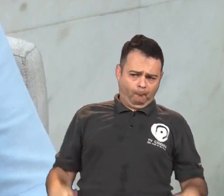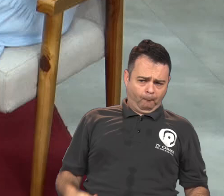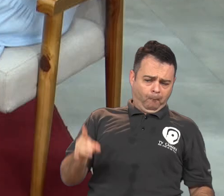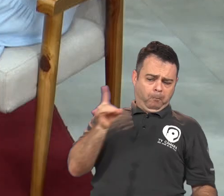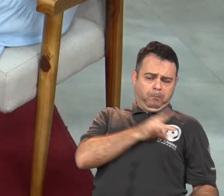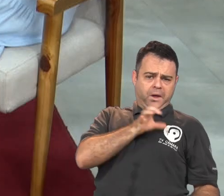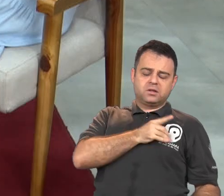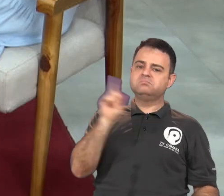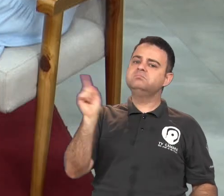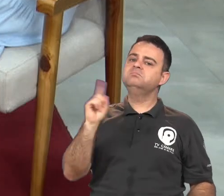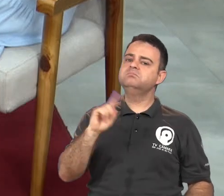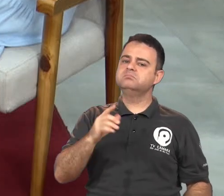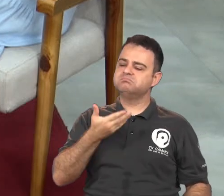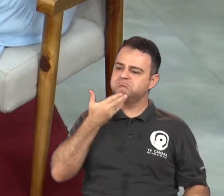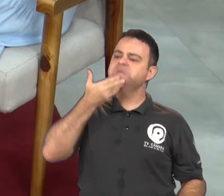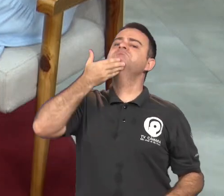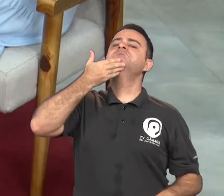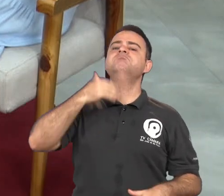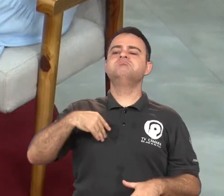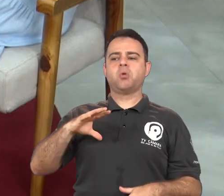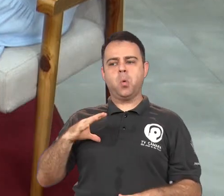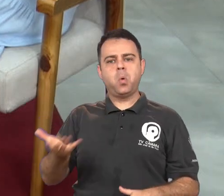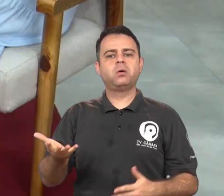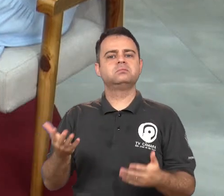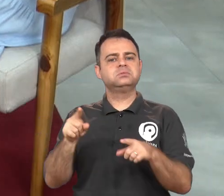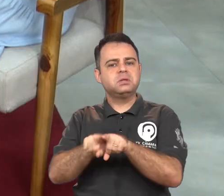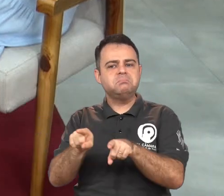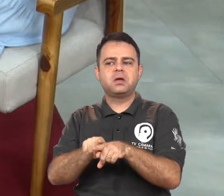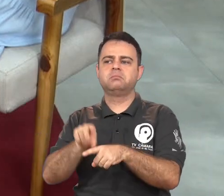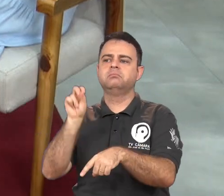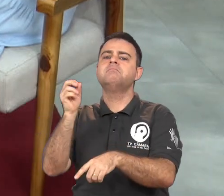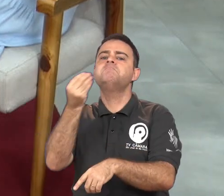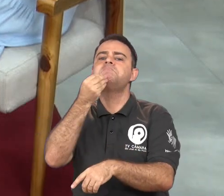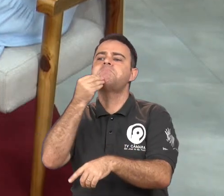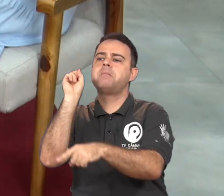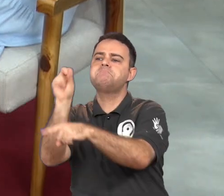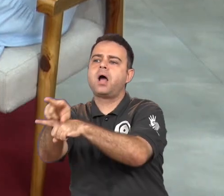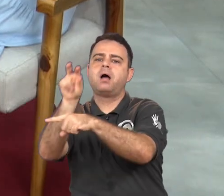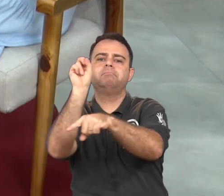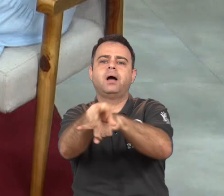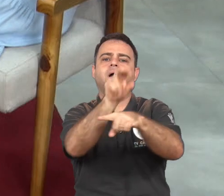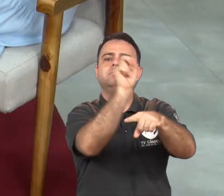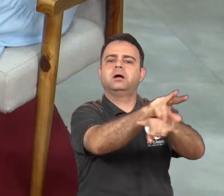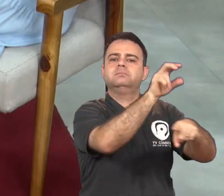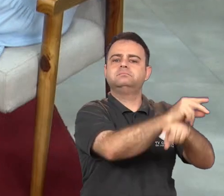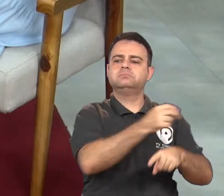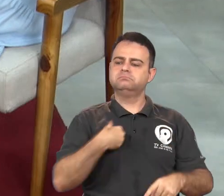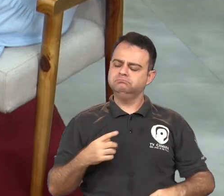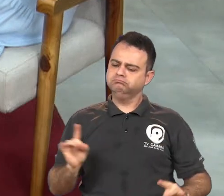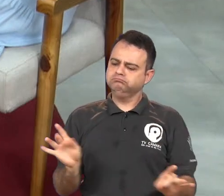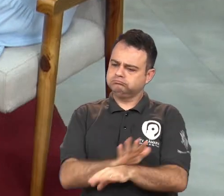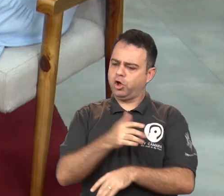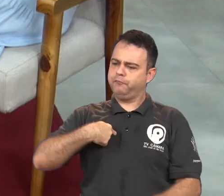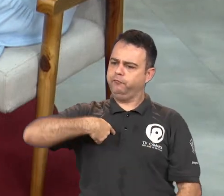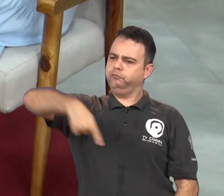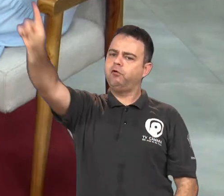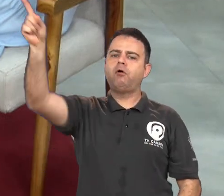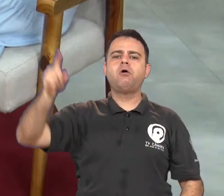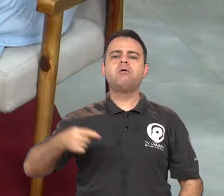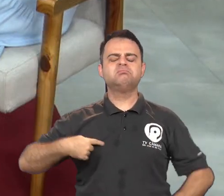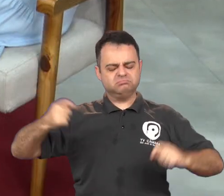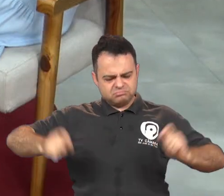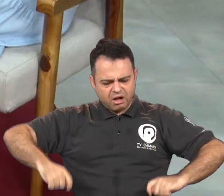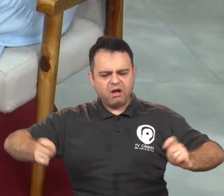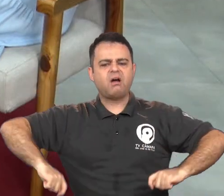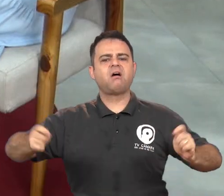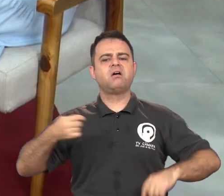da oportunidade. Precisa da oportunidade e você está pronta ali. Não, eu estou pronta, eu